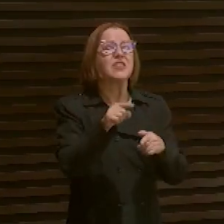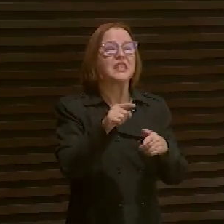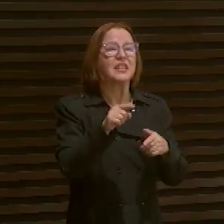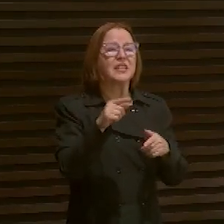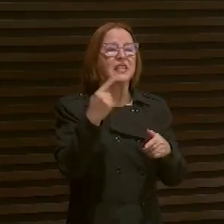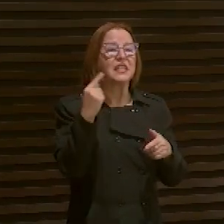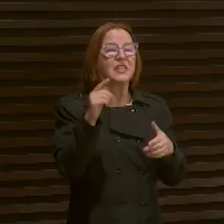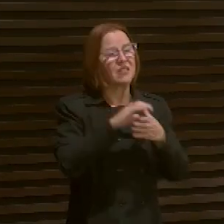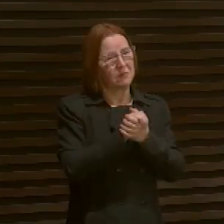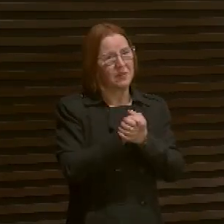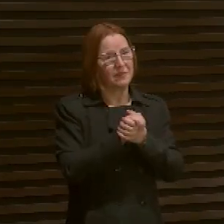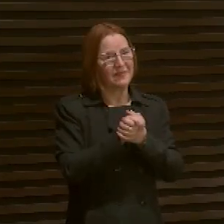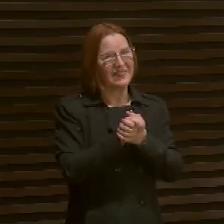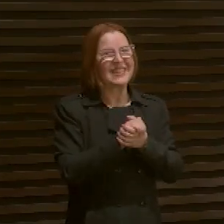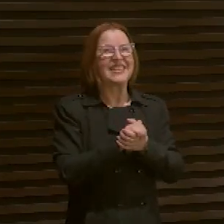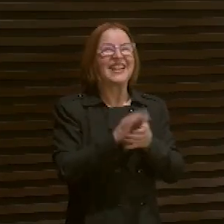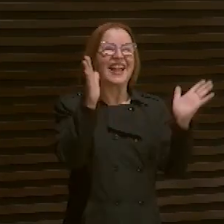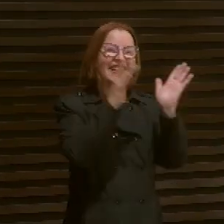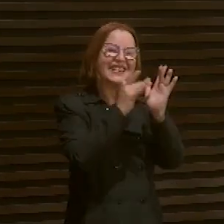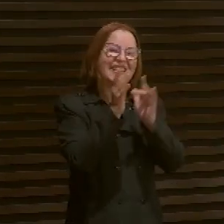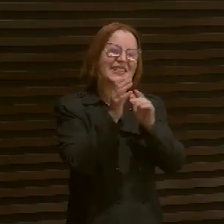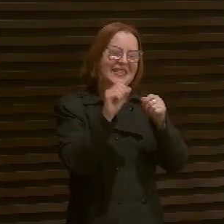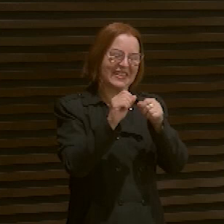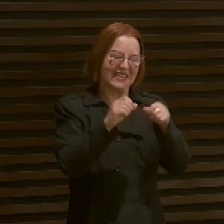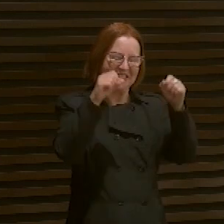Jesus criou a alma humana.